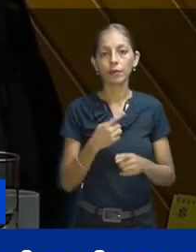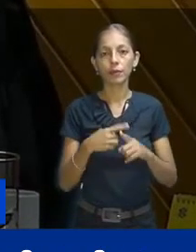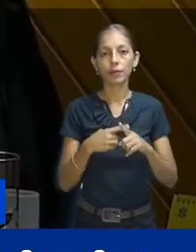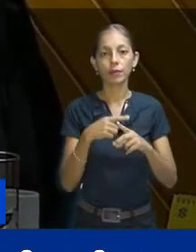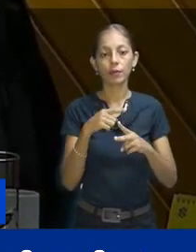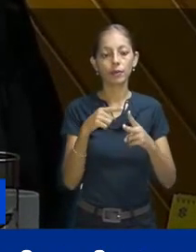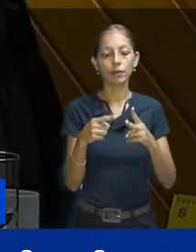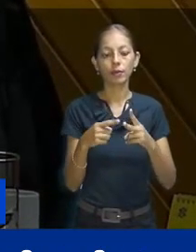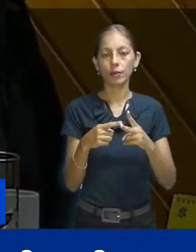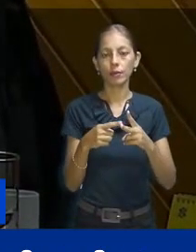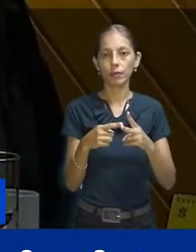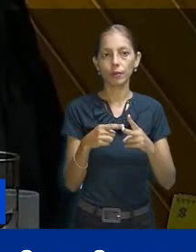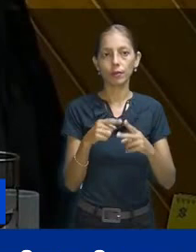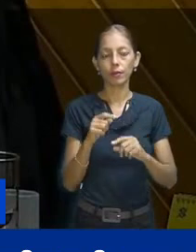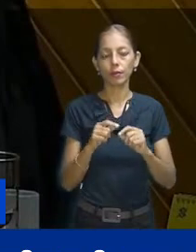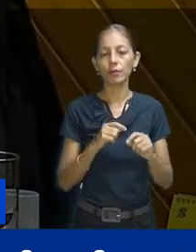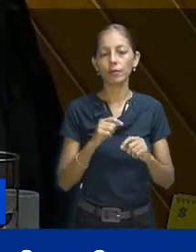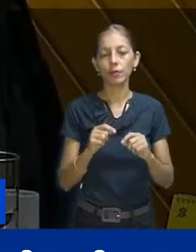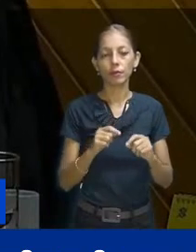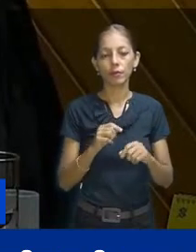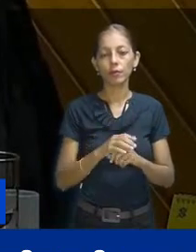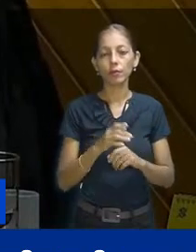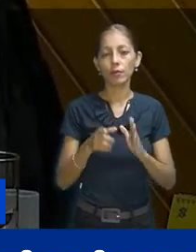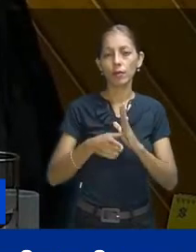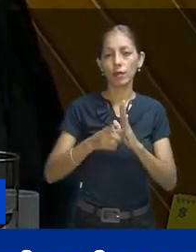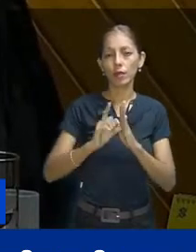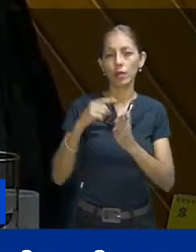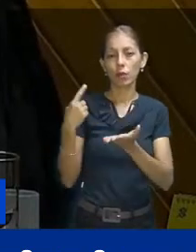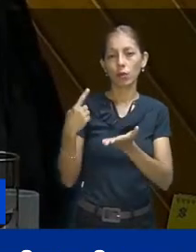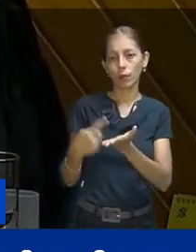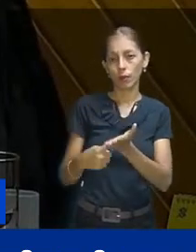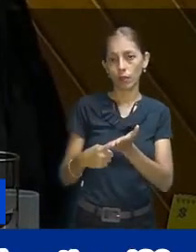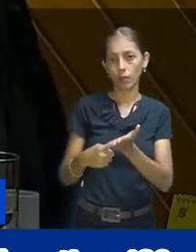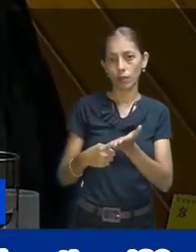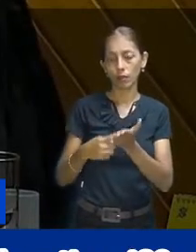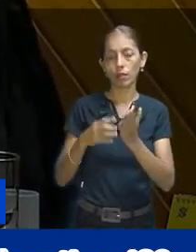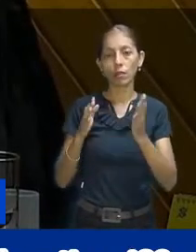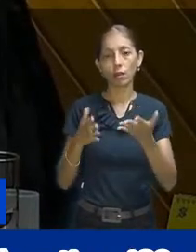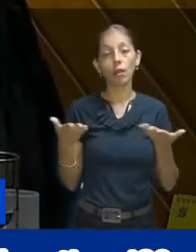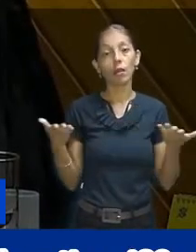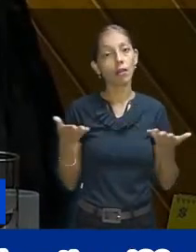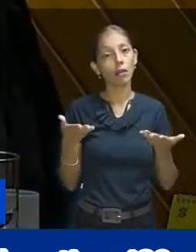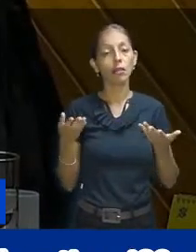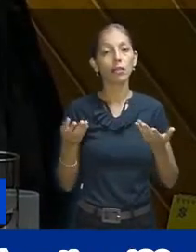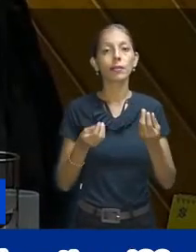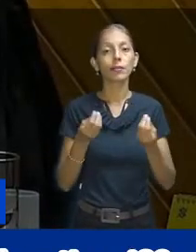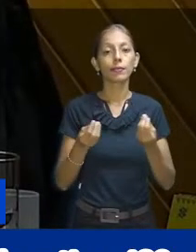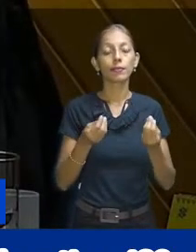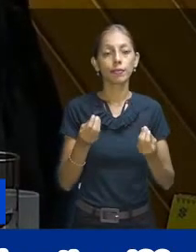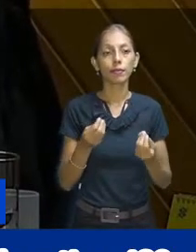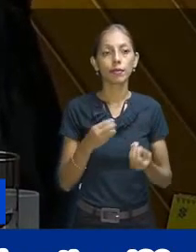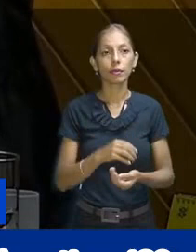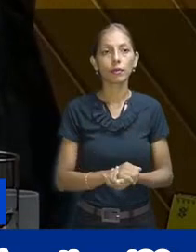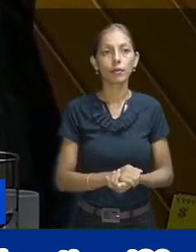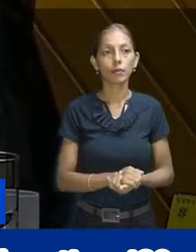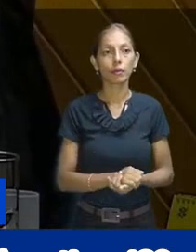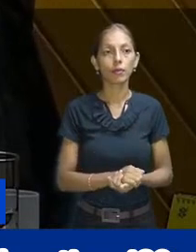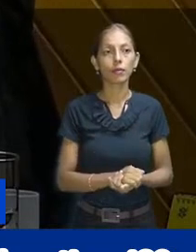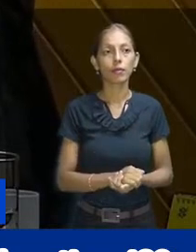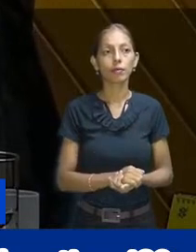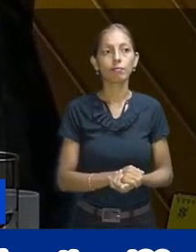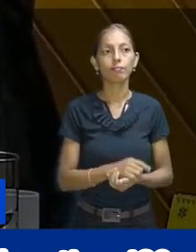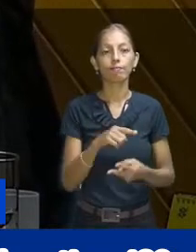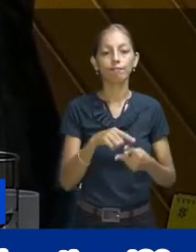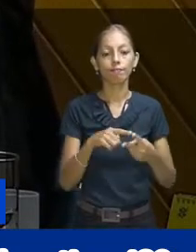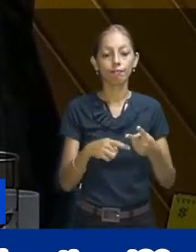TSE nesse sentido, sendo que o acórdão teria ser omitido em enfrentar a tese que, por si só, seria suficiente para desaprovação,